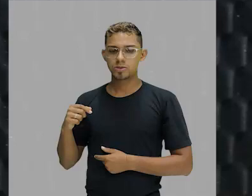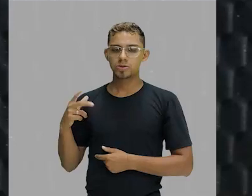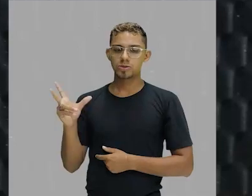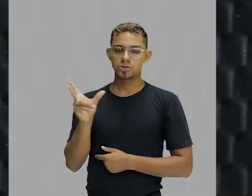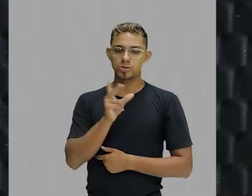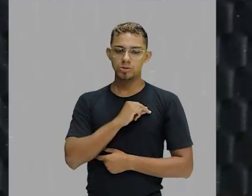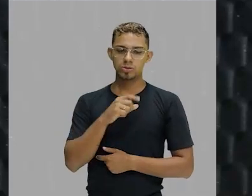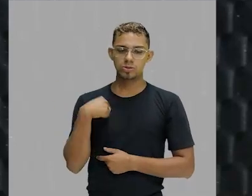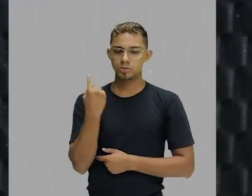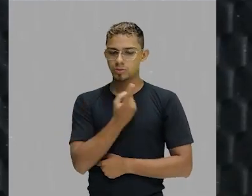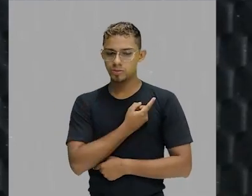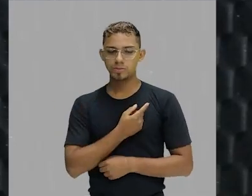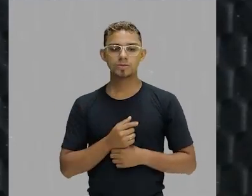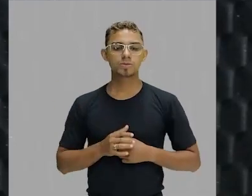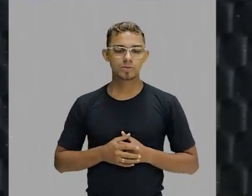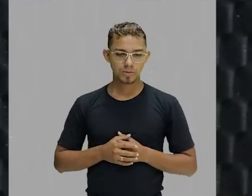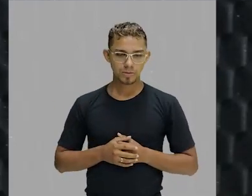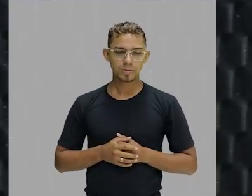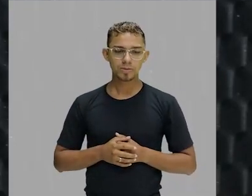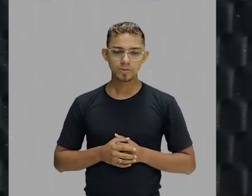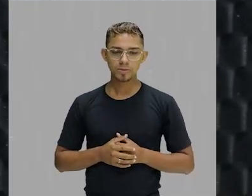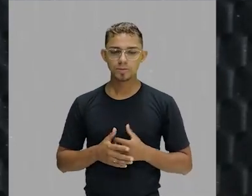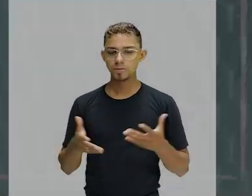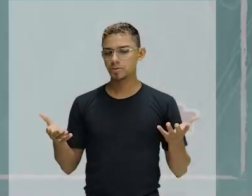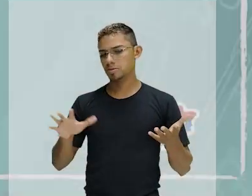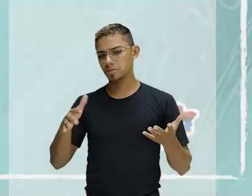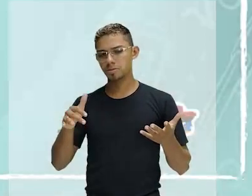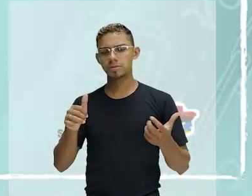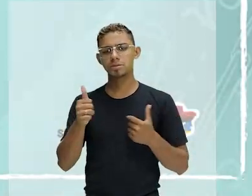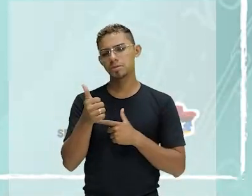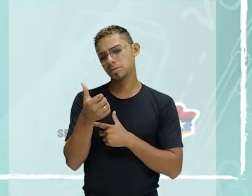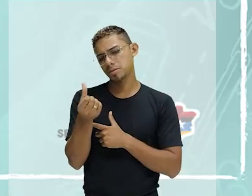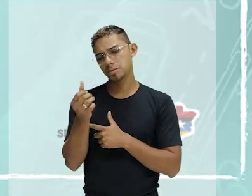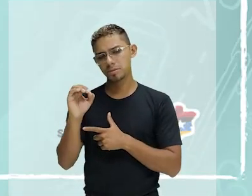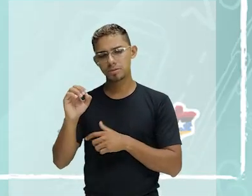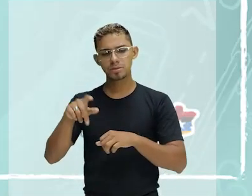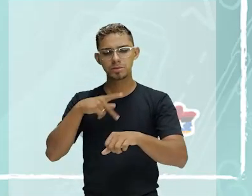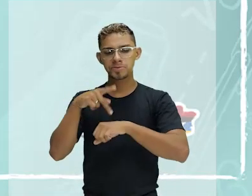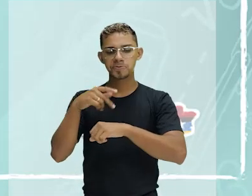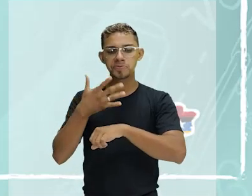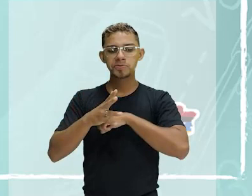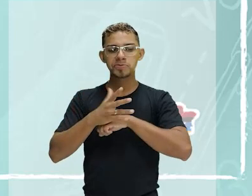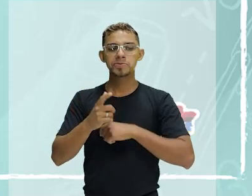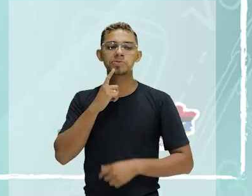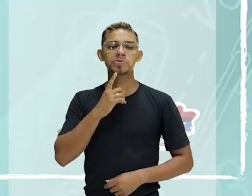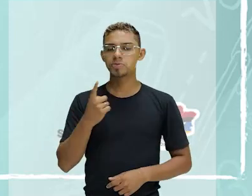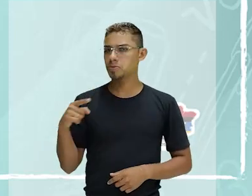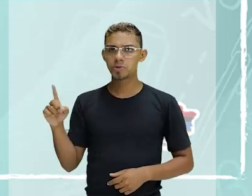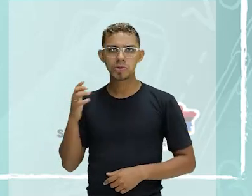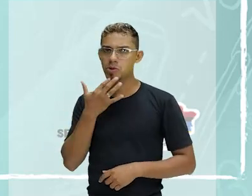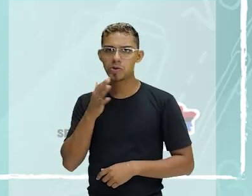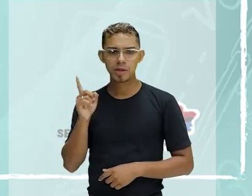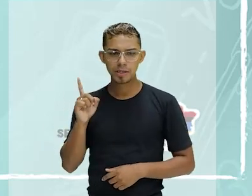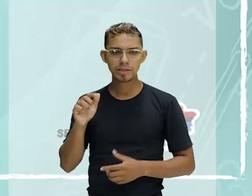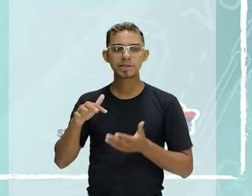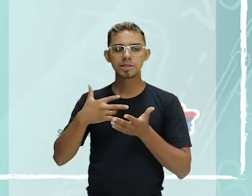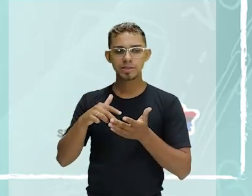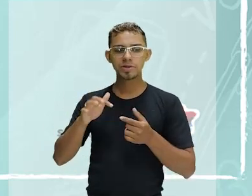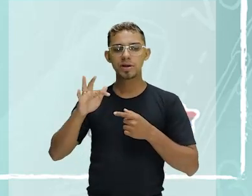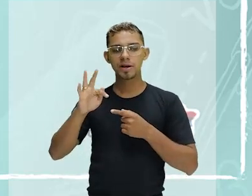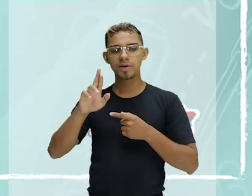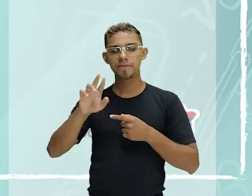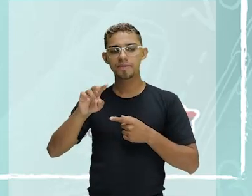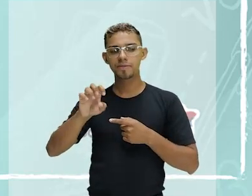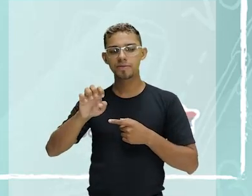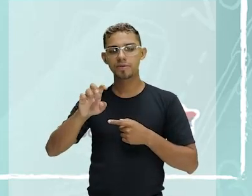né? E hoje é praticado em mais de 160 países. Quem não sabia vai ficar sabendo agora. Frevo,